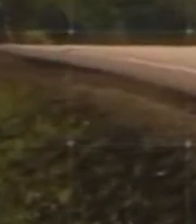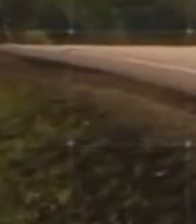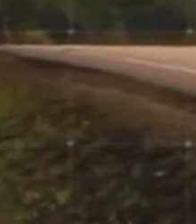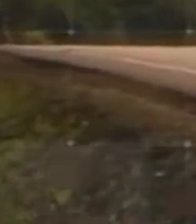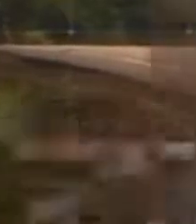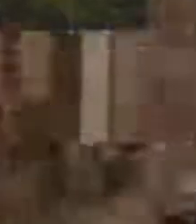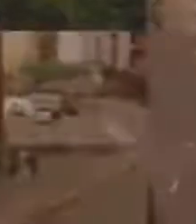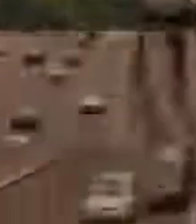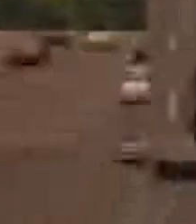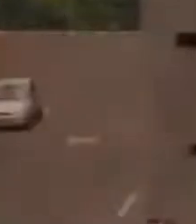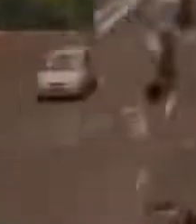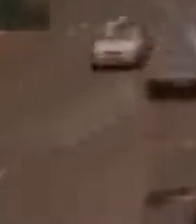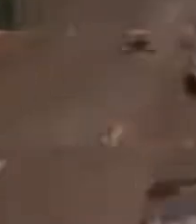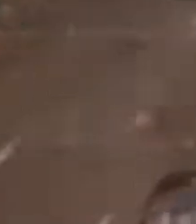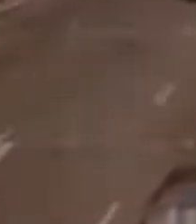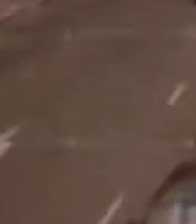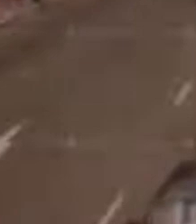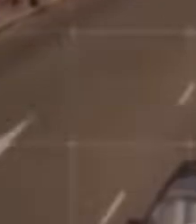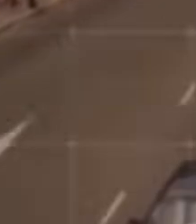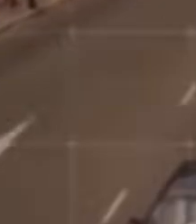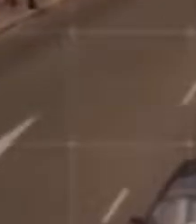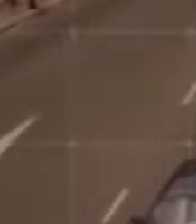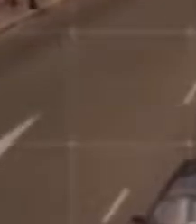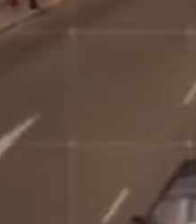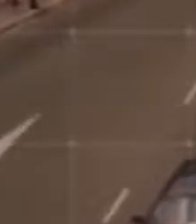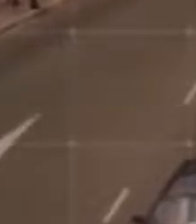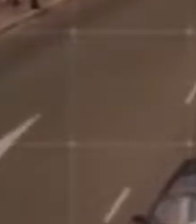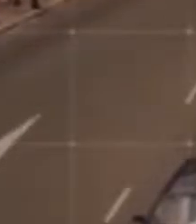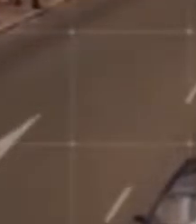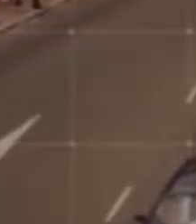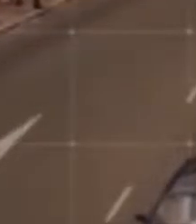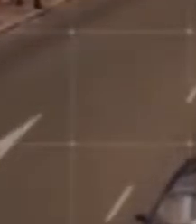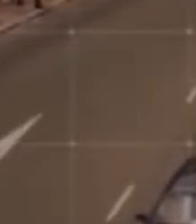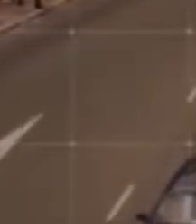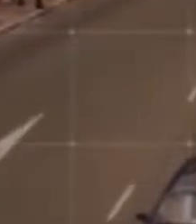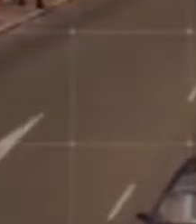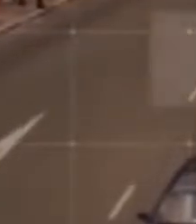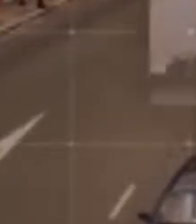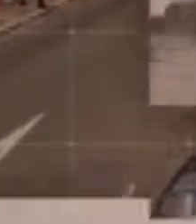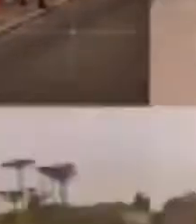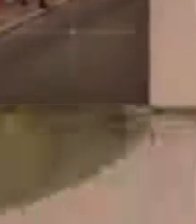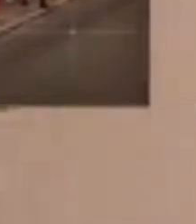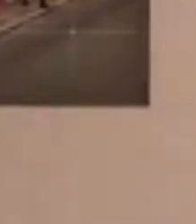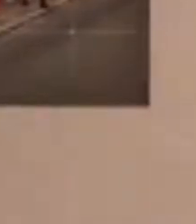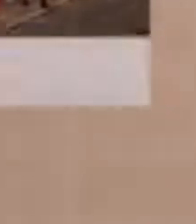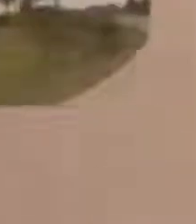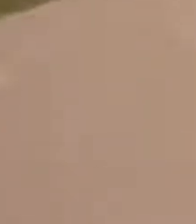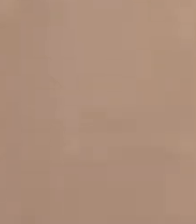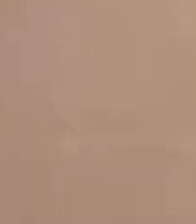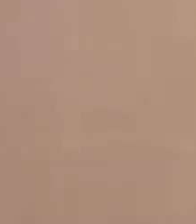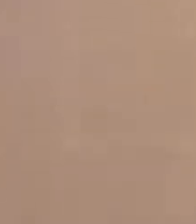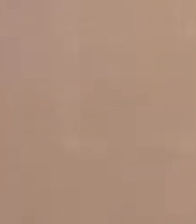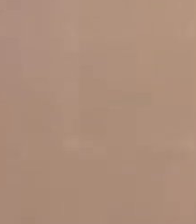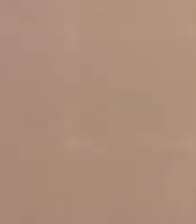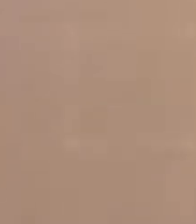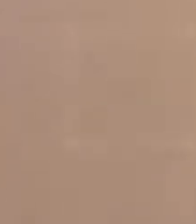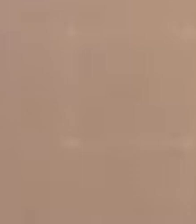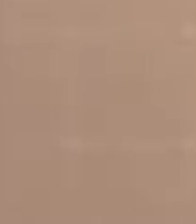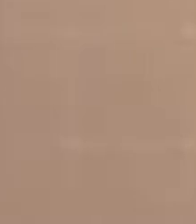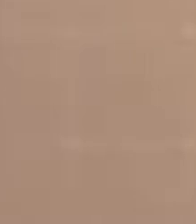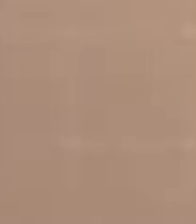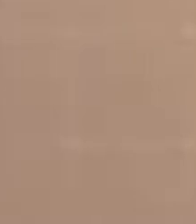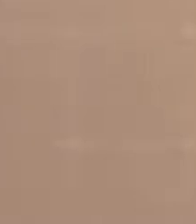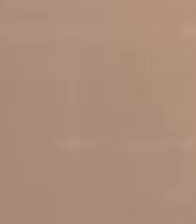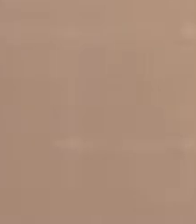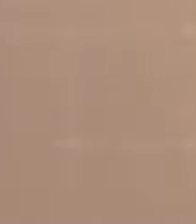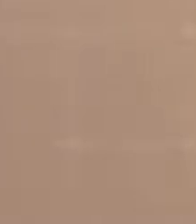e obstruindo o trânsito, é infração média, com 4 pontos na carteira e multa. Por exemplo, se uma via permite